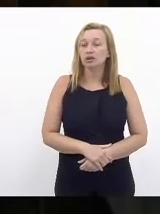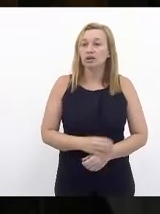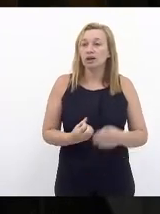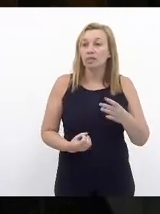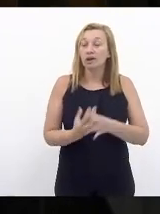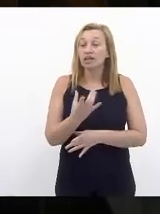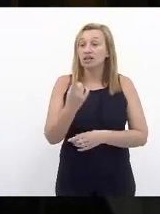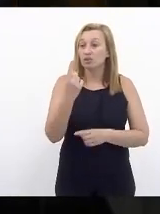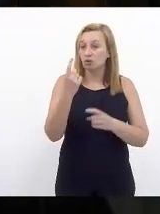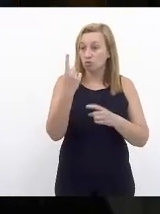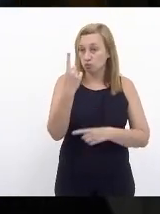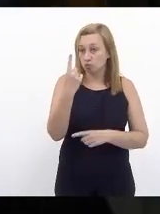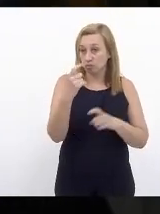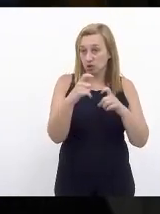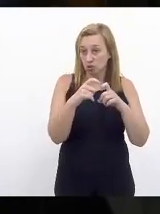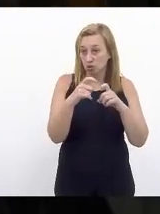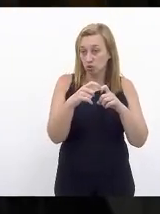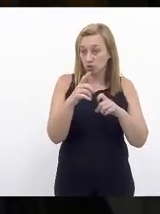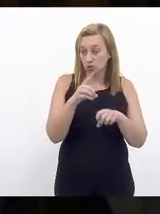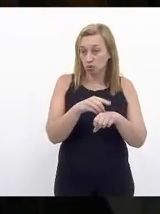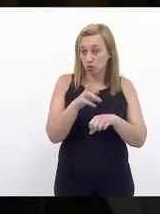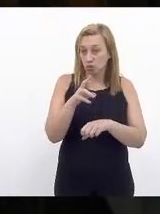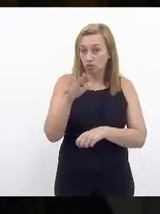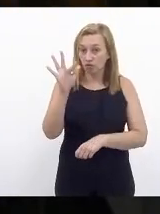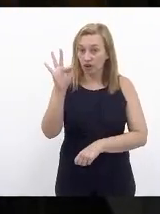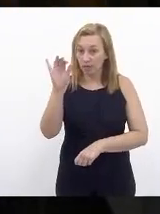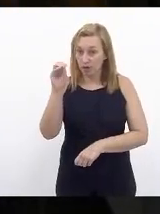apareceu um médico, Dr. Fábio,